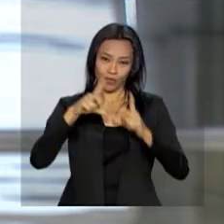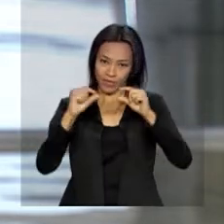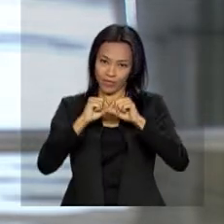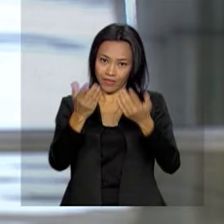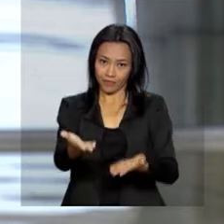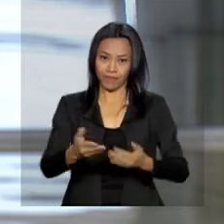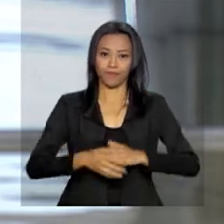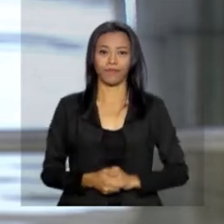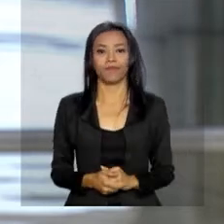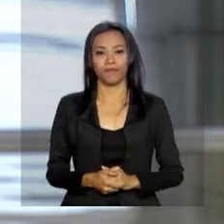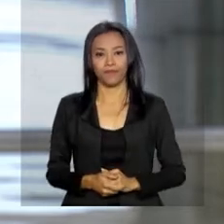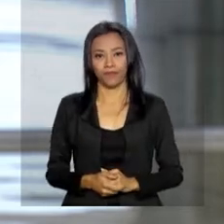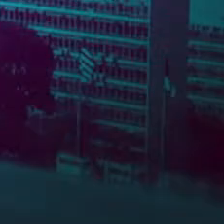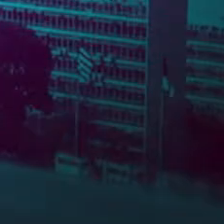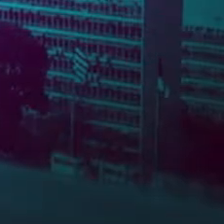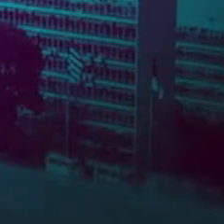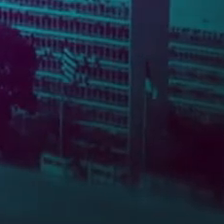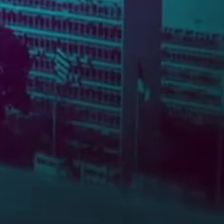noronha